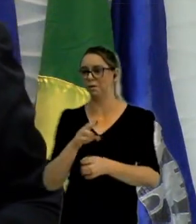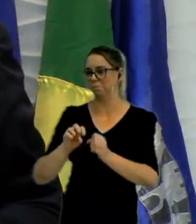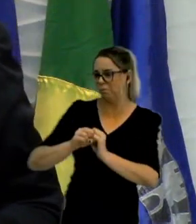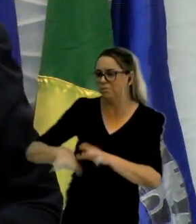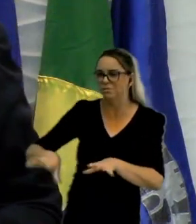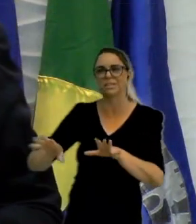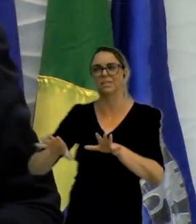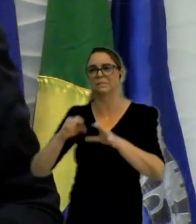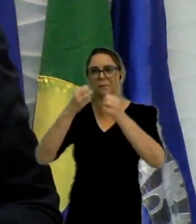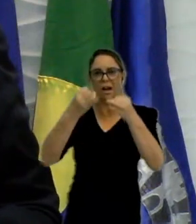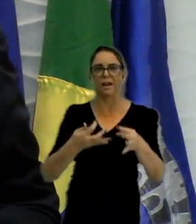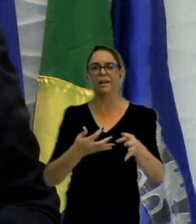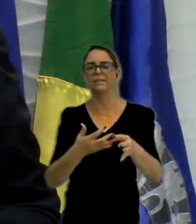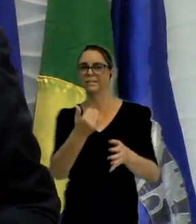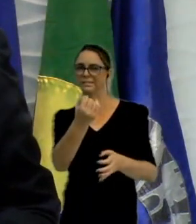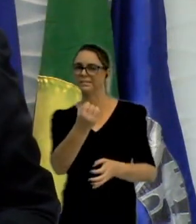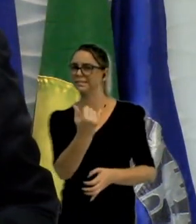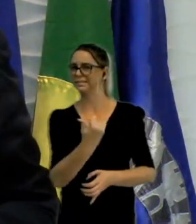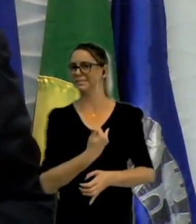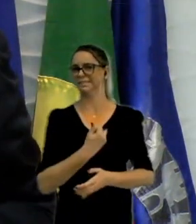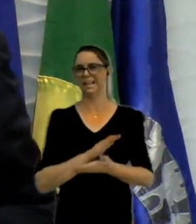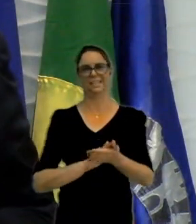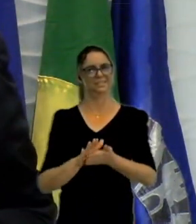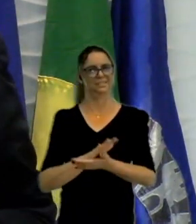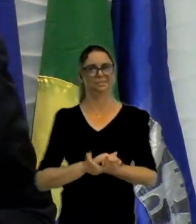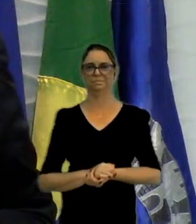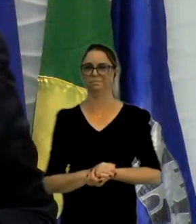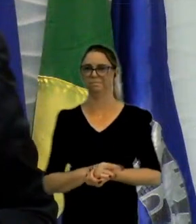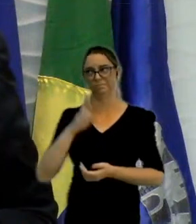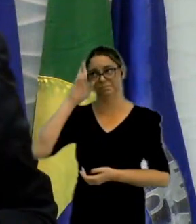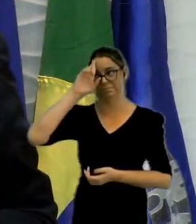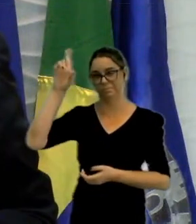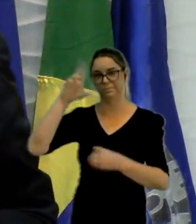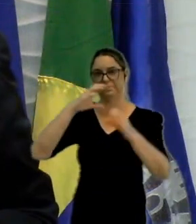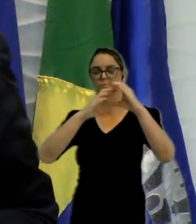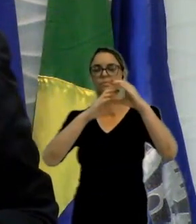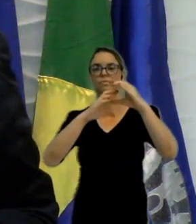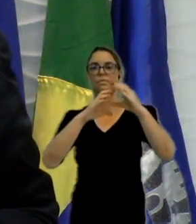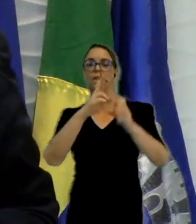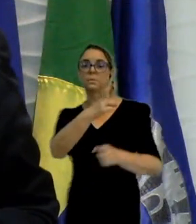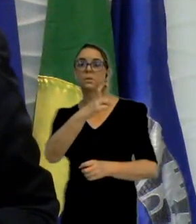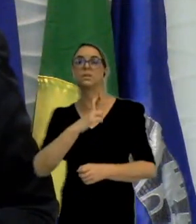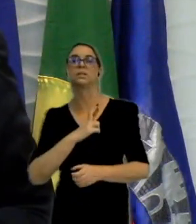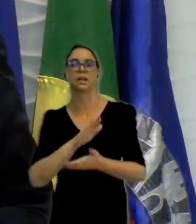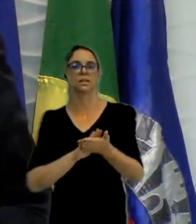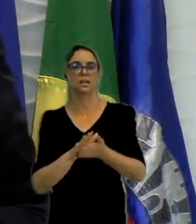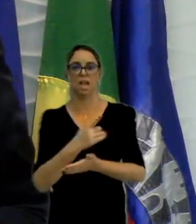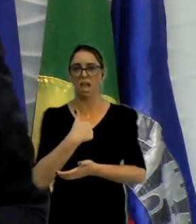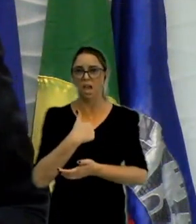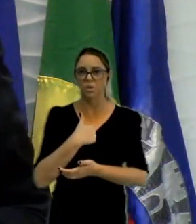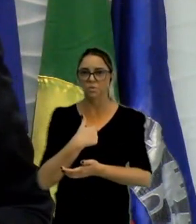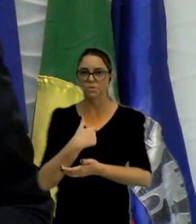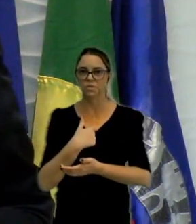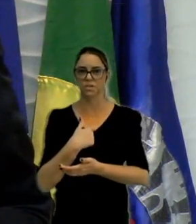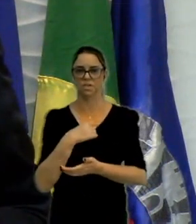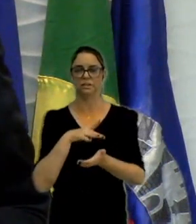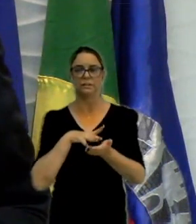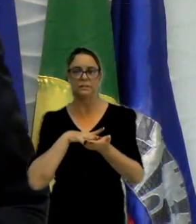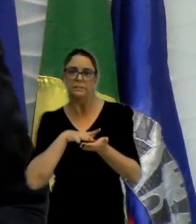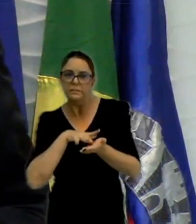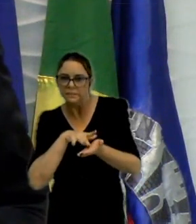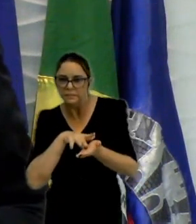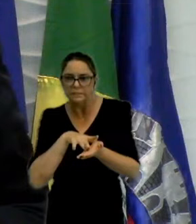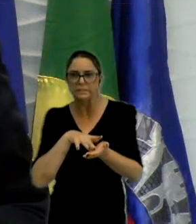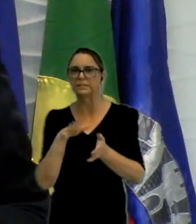cidadão que se diz gerente da Compesa me respondeu. Então aqui eu não aliso ninguém. Não tem